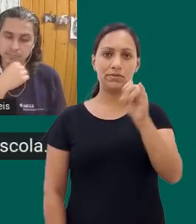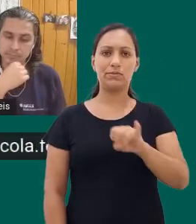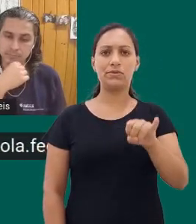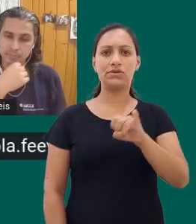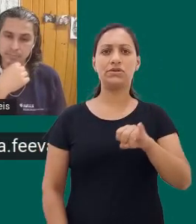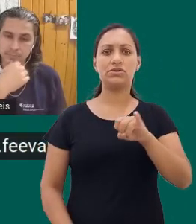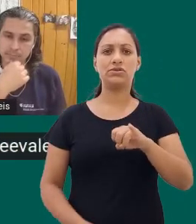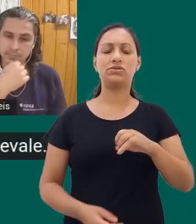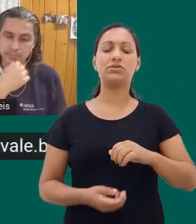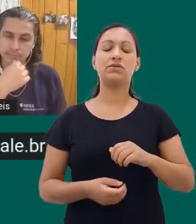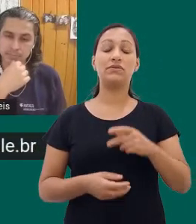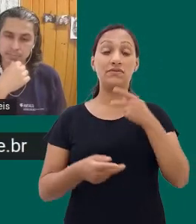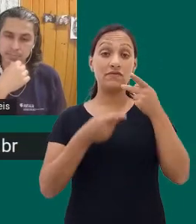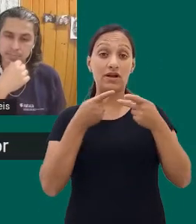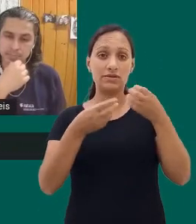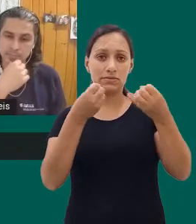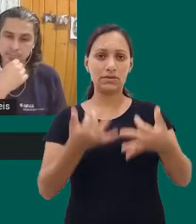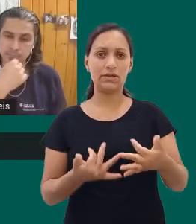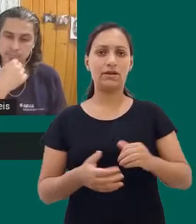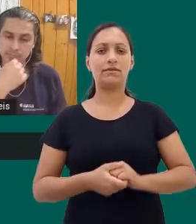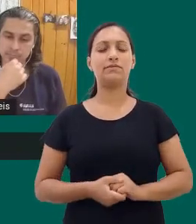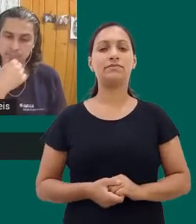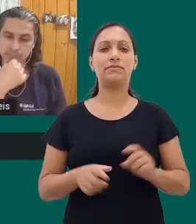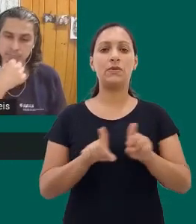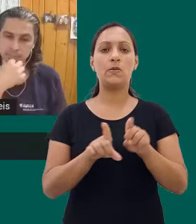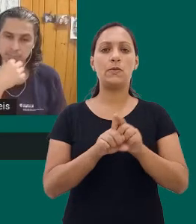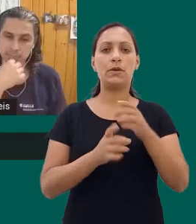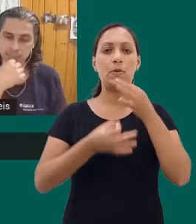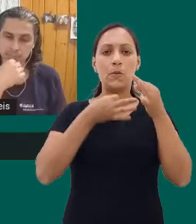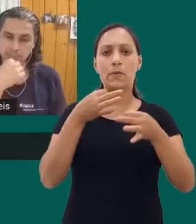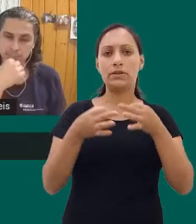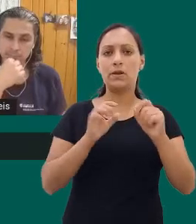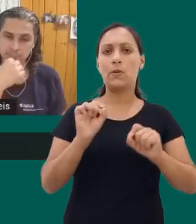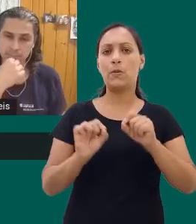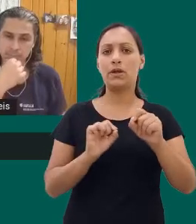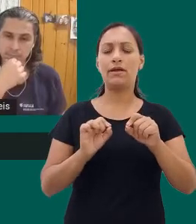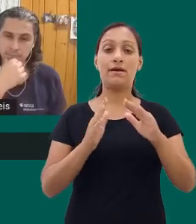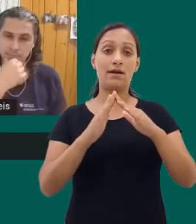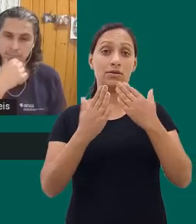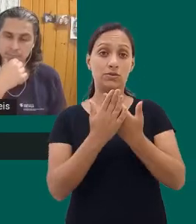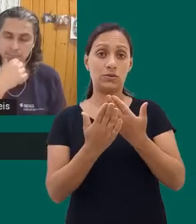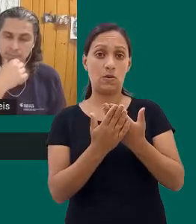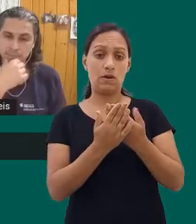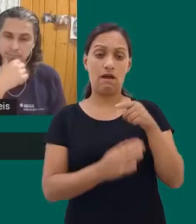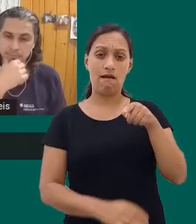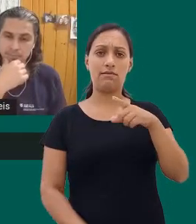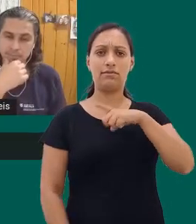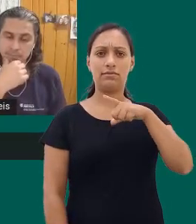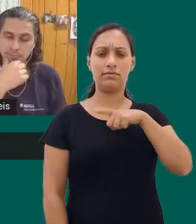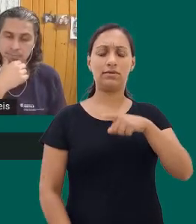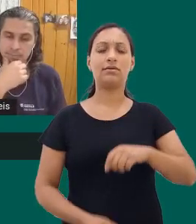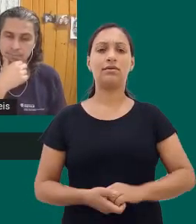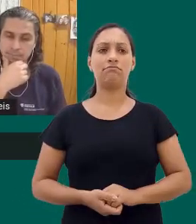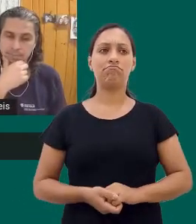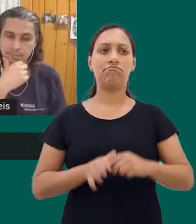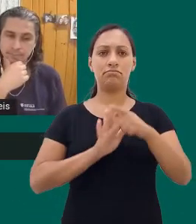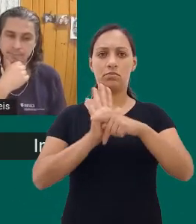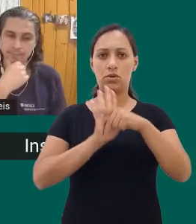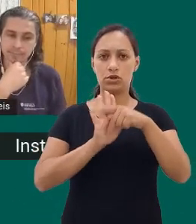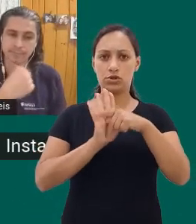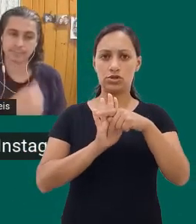isso. E comentar, assim, de que a escola tem como um